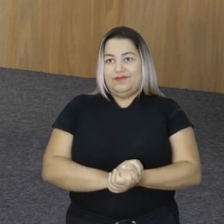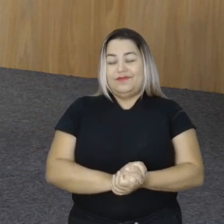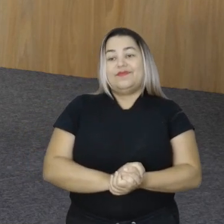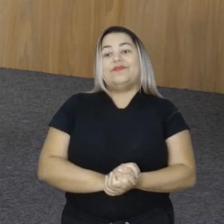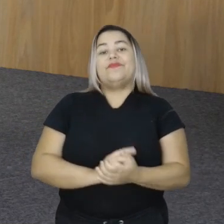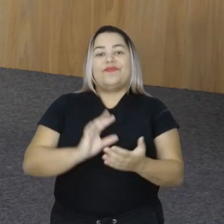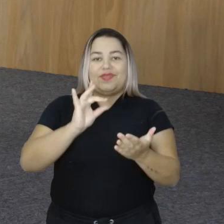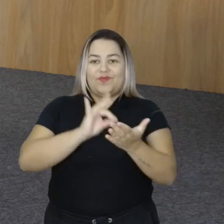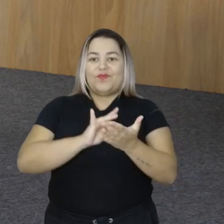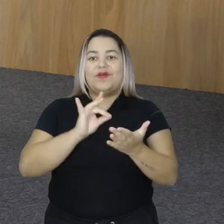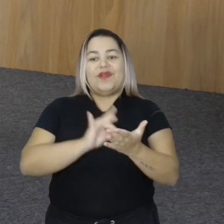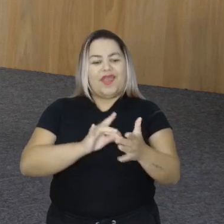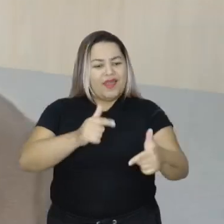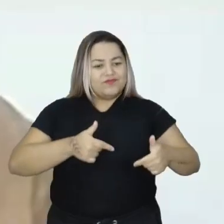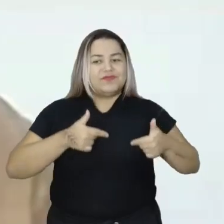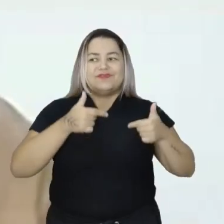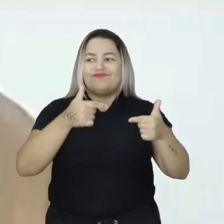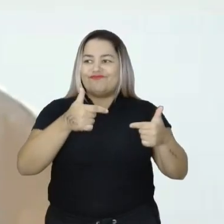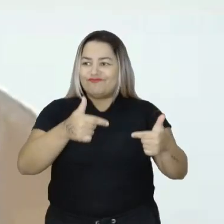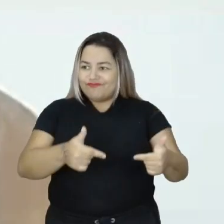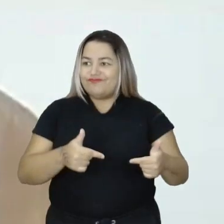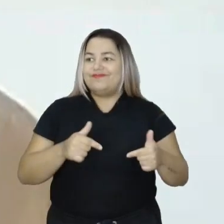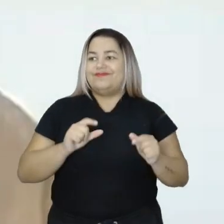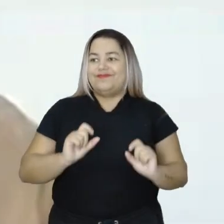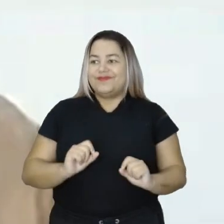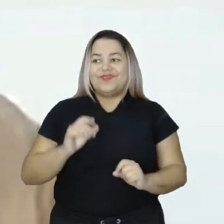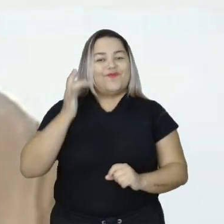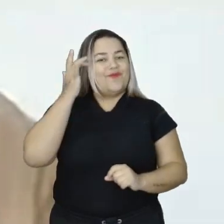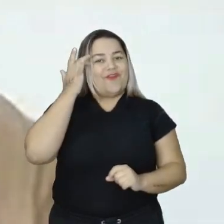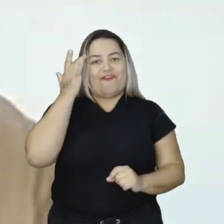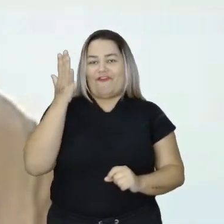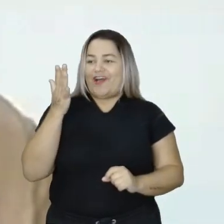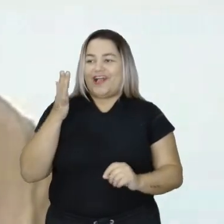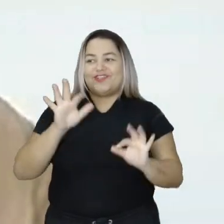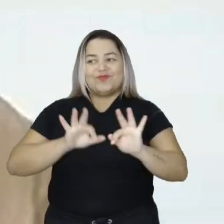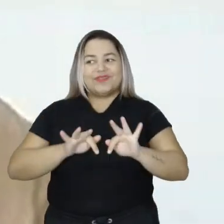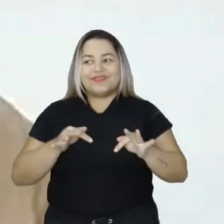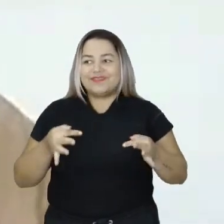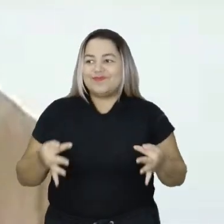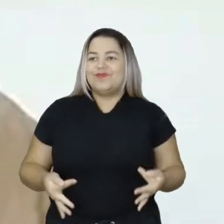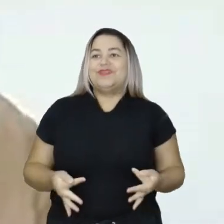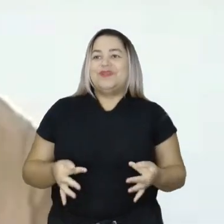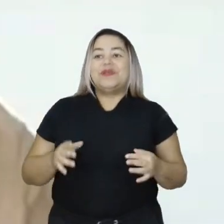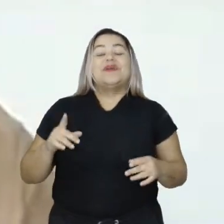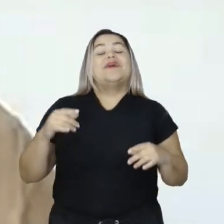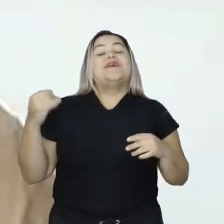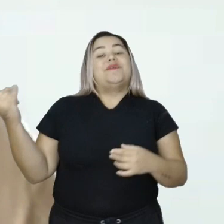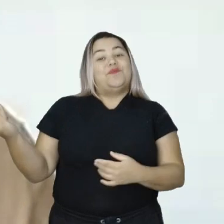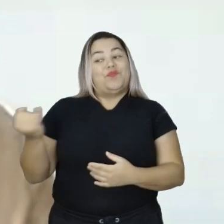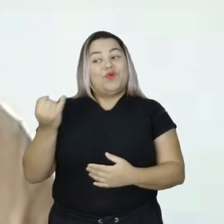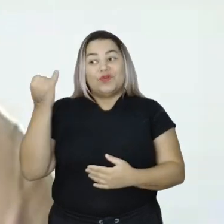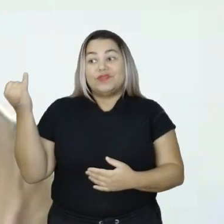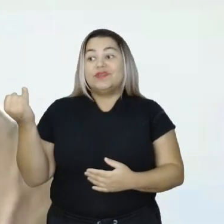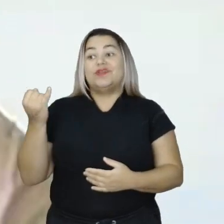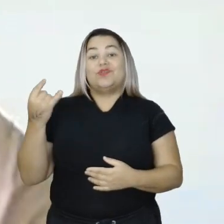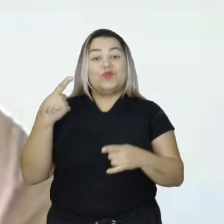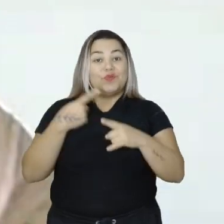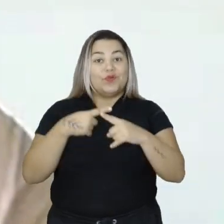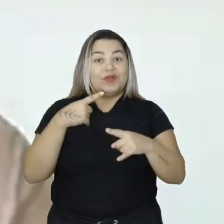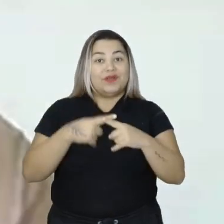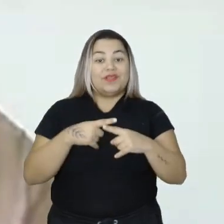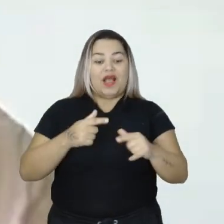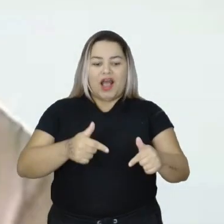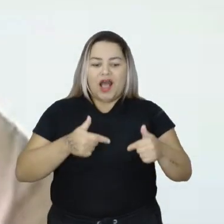É um enorme desafio, Amanda. Não é tão fácil, não é tão simples, né? Mas é muito importante, porque para além das